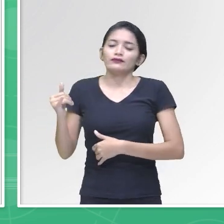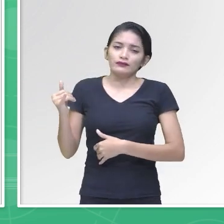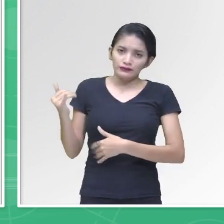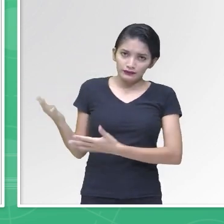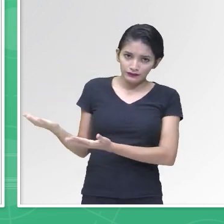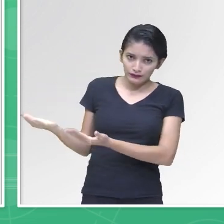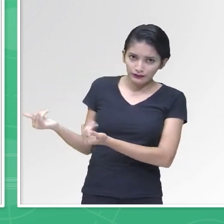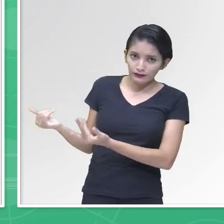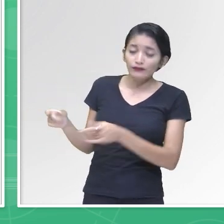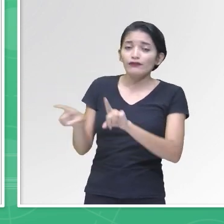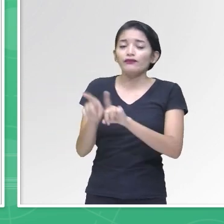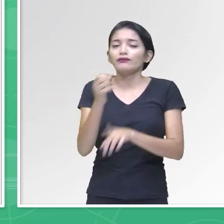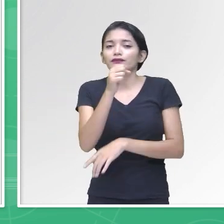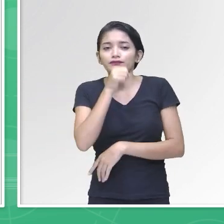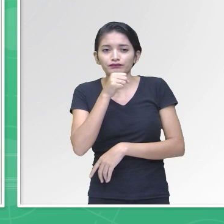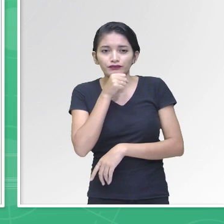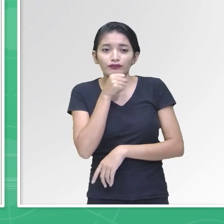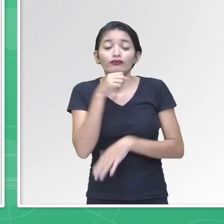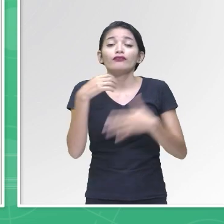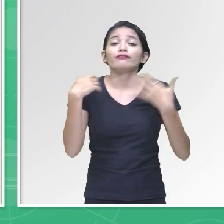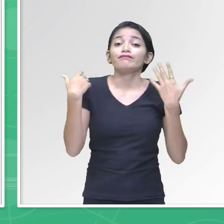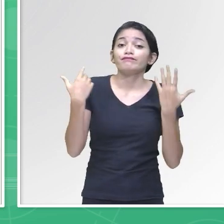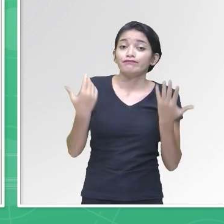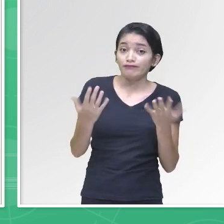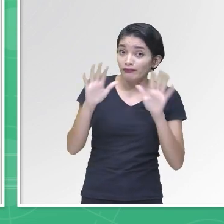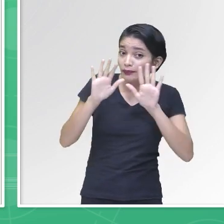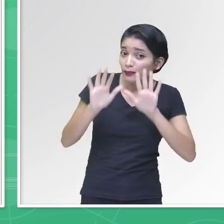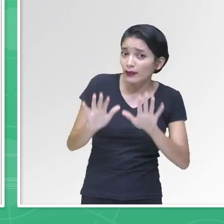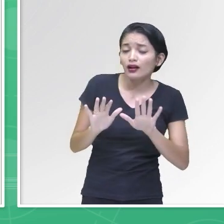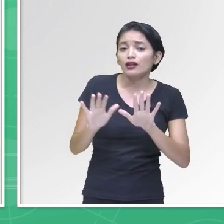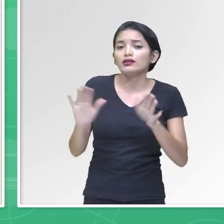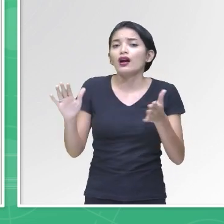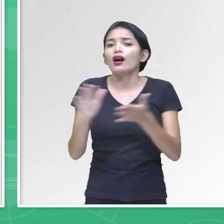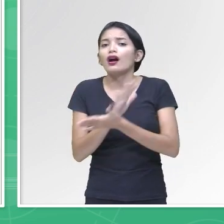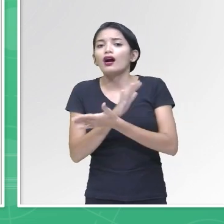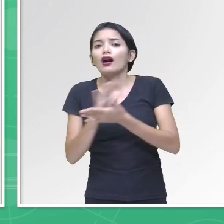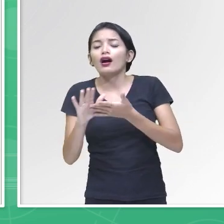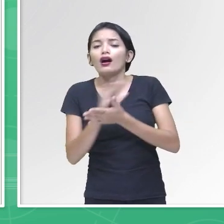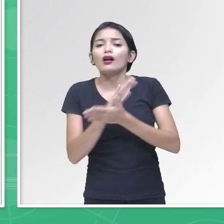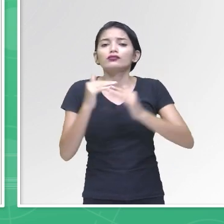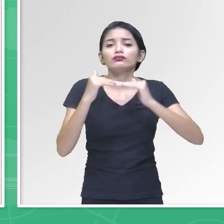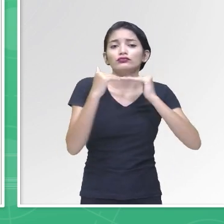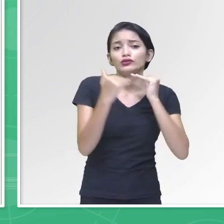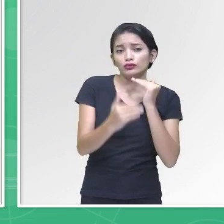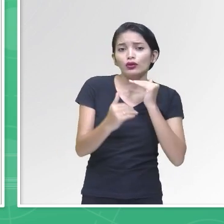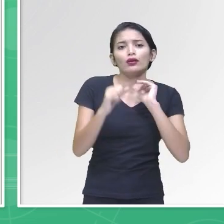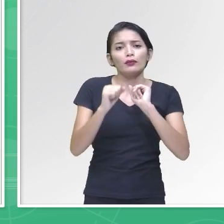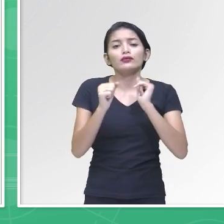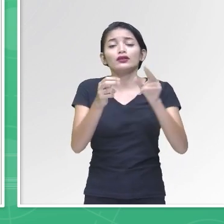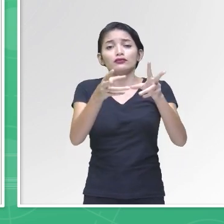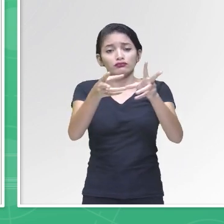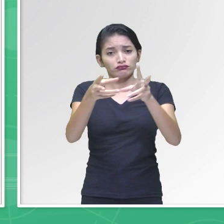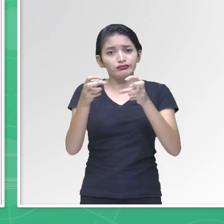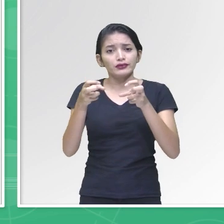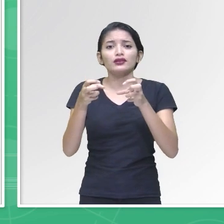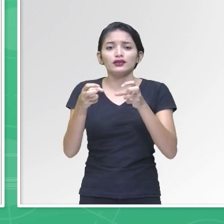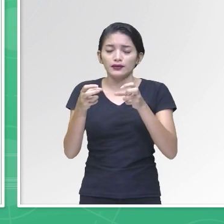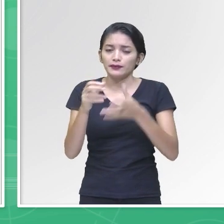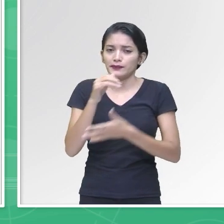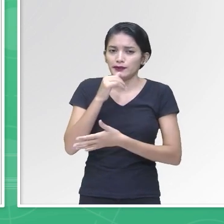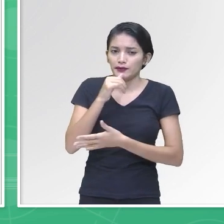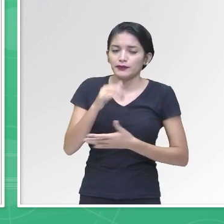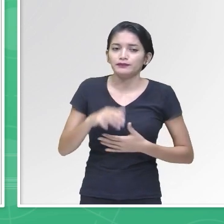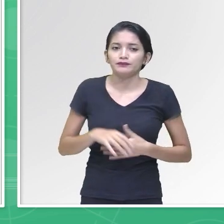adolescente e do idoso. Contudo, algumas contradições podem ser observadas, como, por